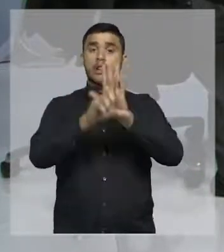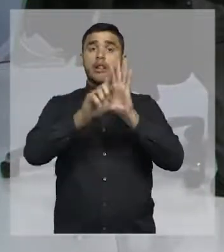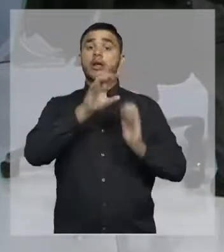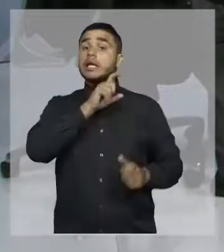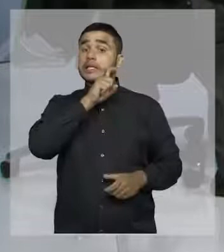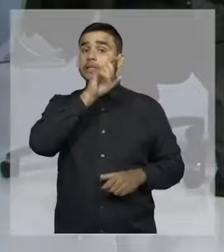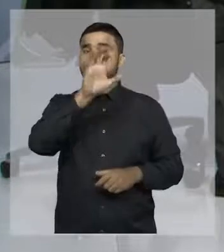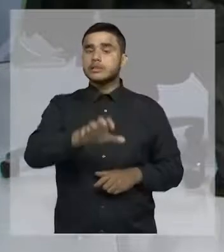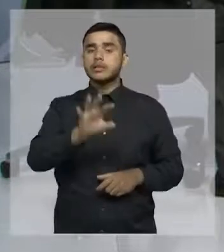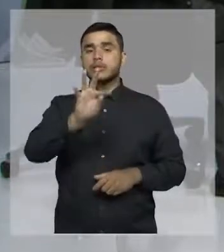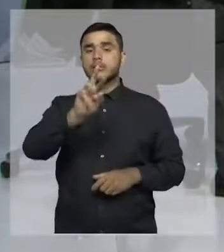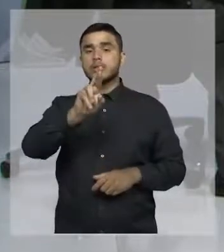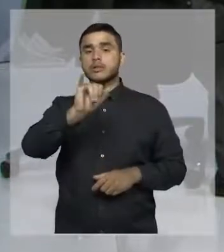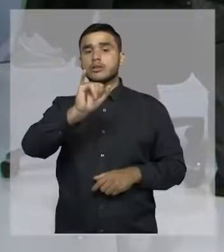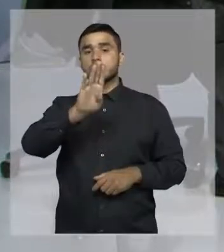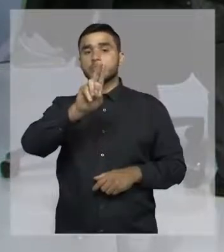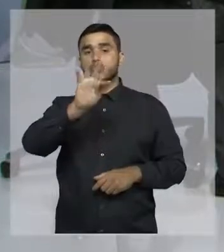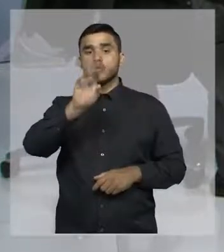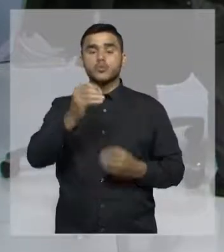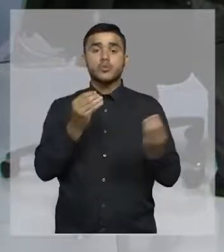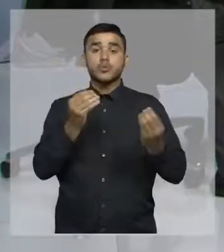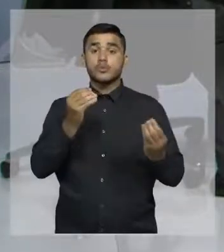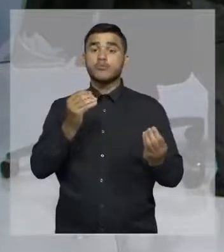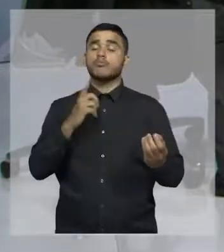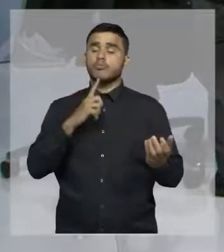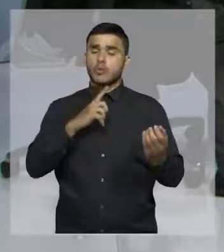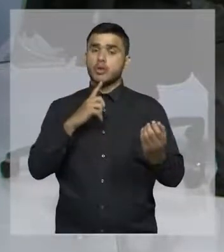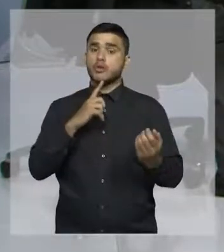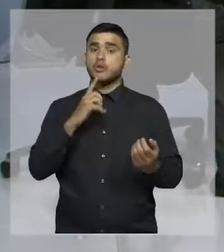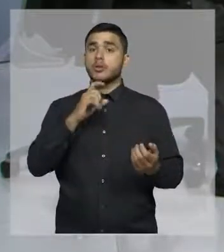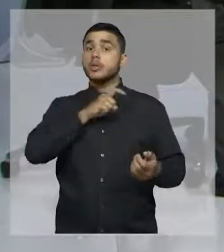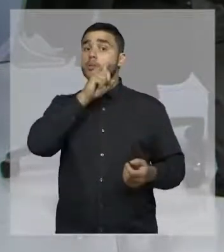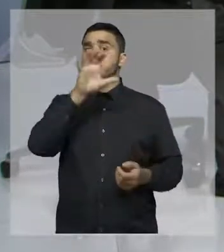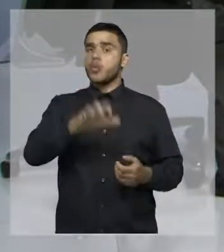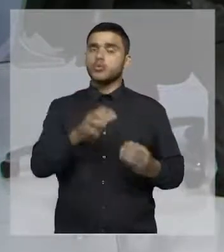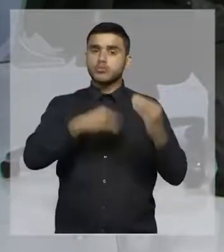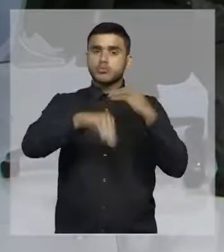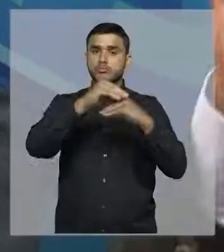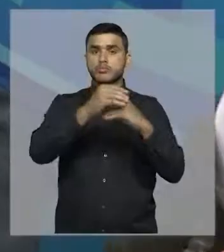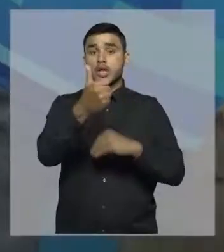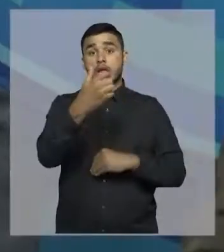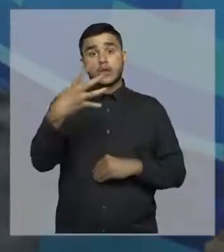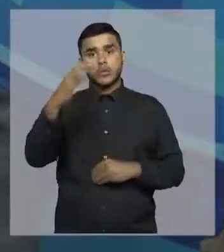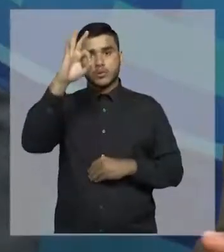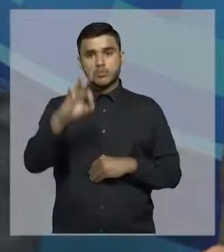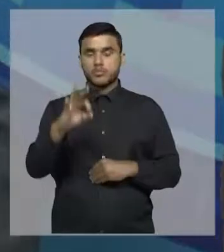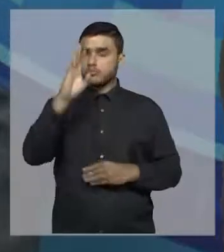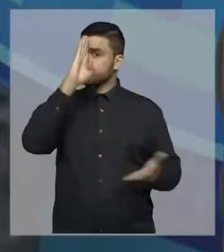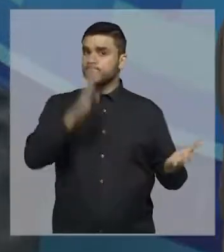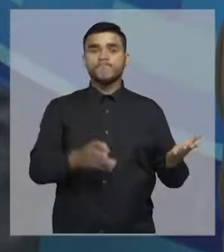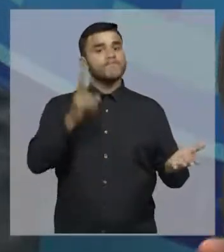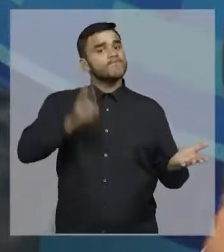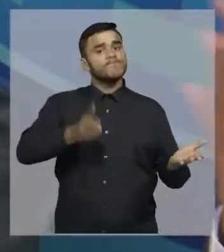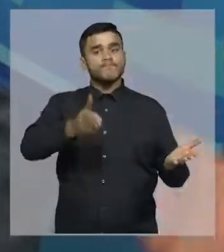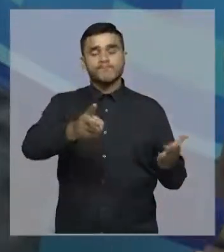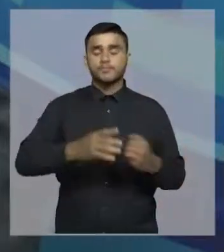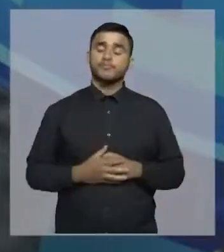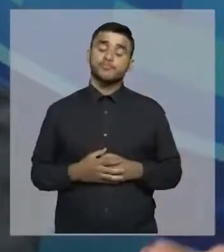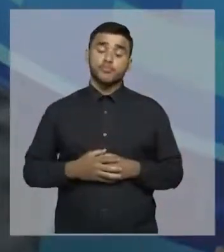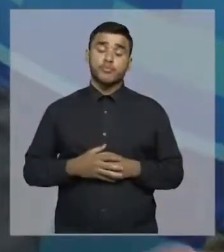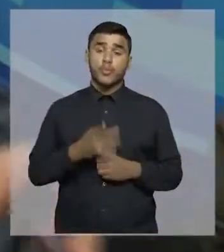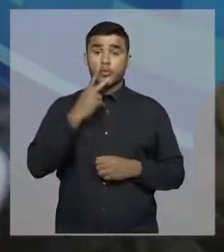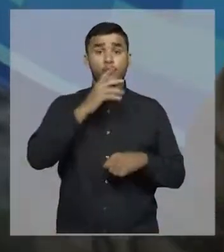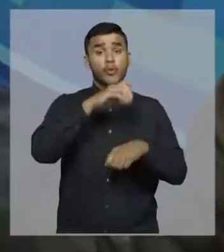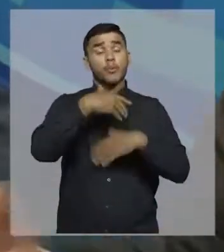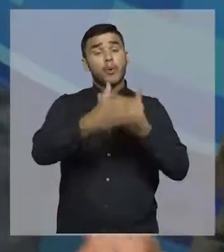Constituição se lembra disso. Imposto único sobre combustíveis, que era 14%. Aí a Constituição veio e disse, não vai ser